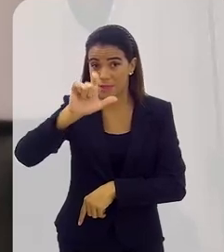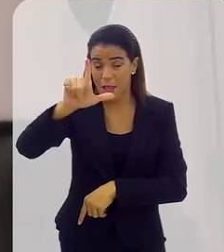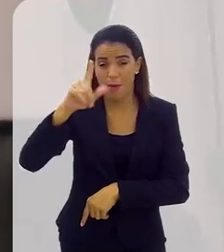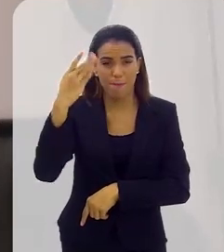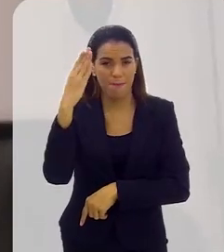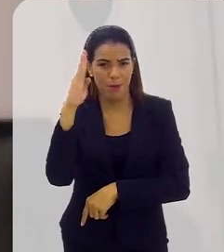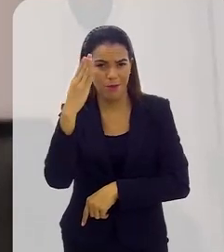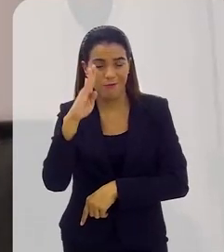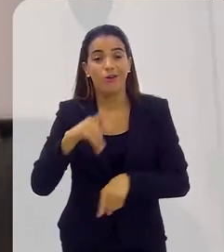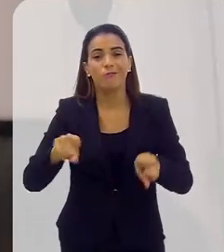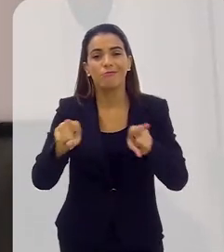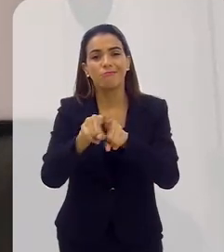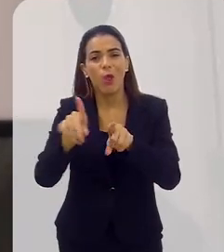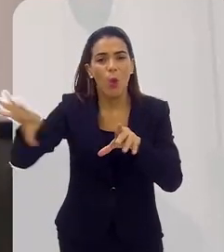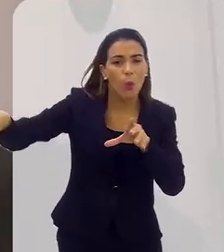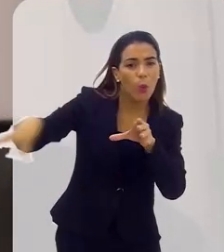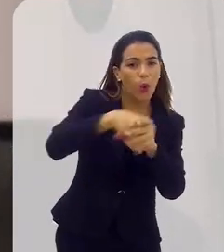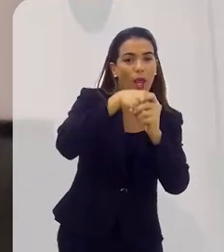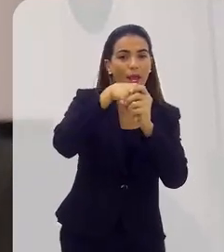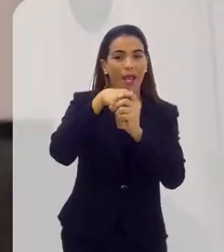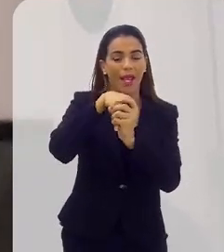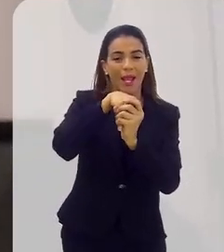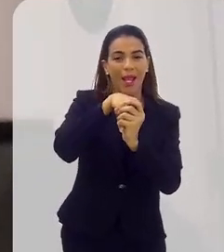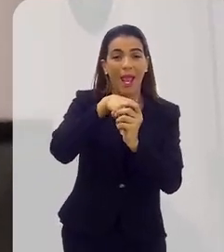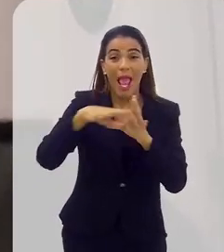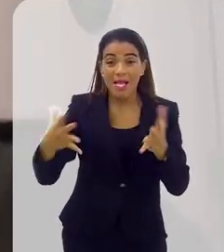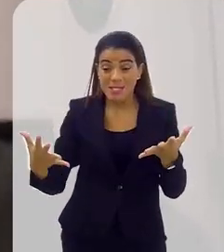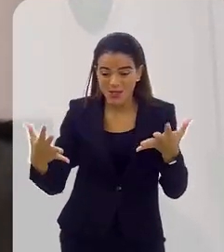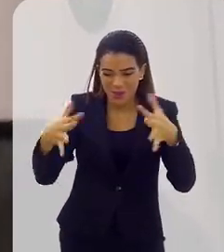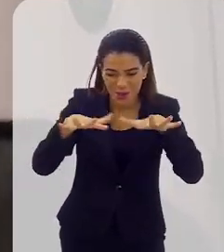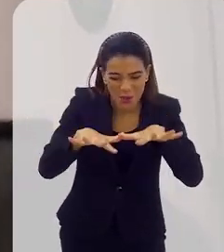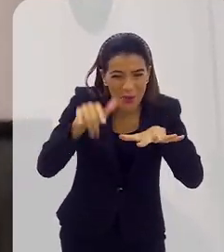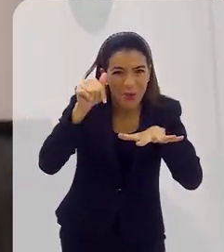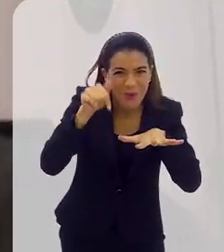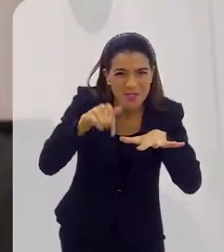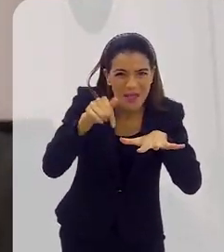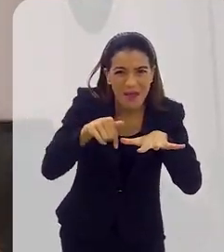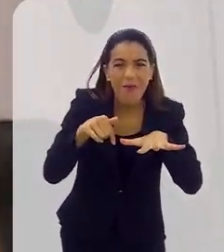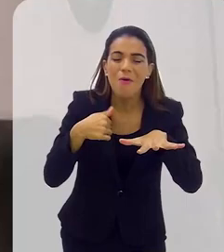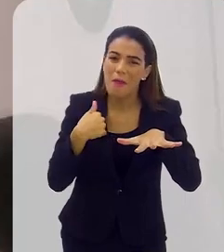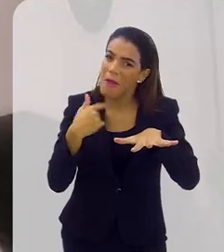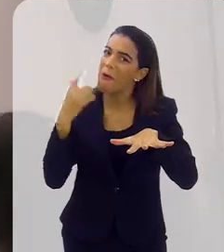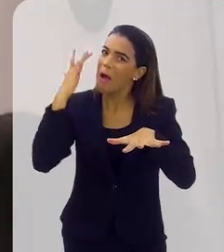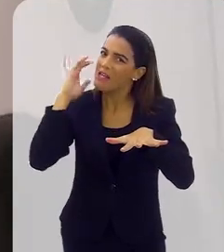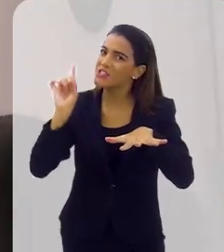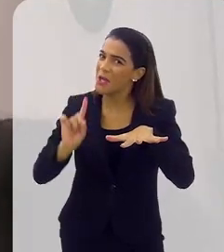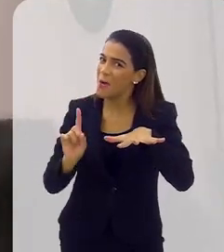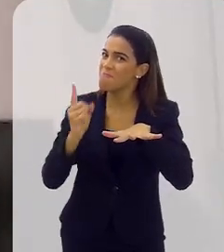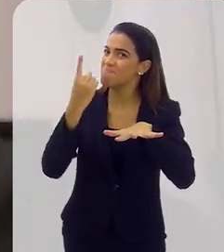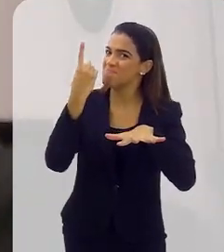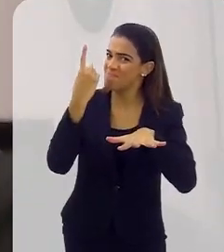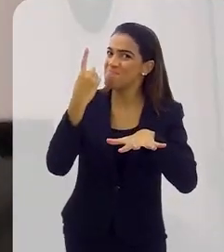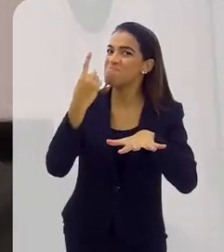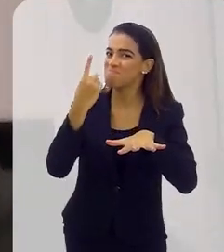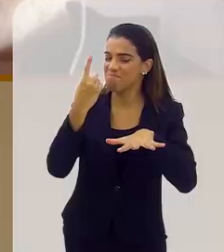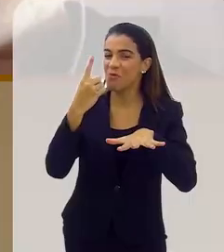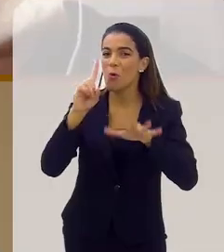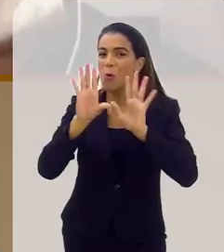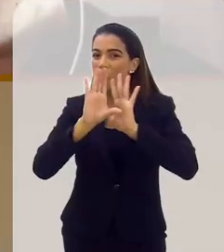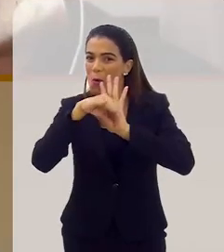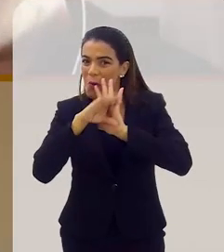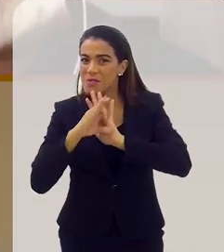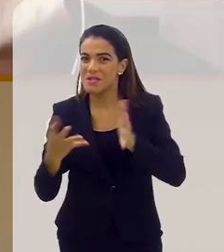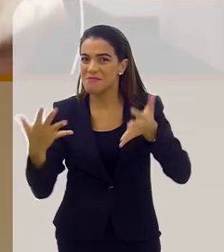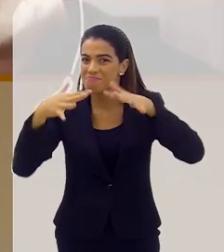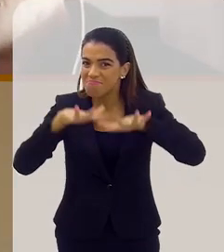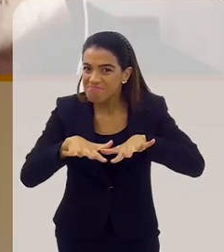de Botafogo. Então eu trouxe para dentro essa coisa da inclusão. Talvez eu tenha inaugurado um pouco esse